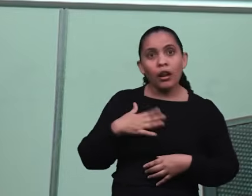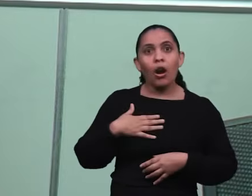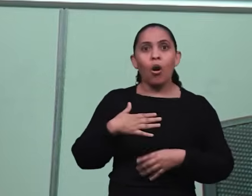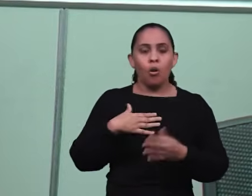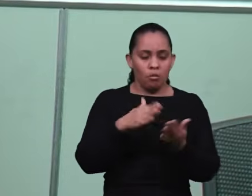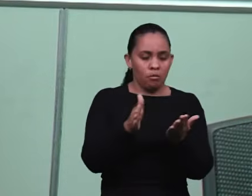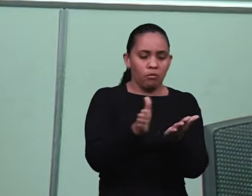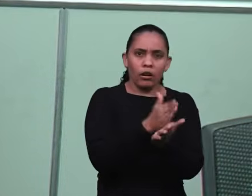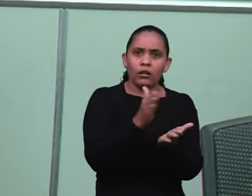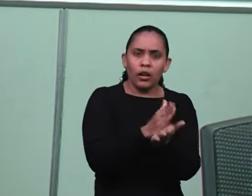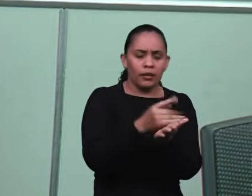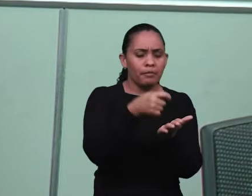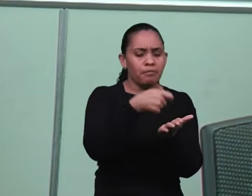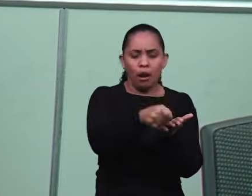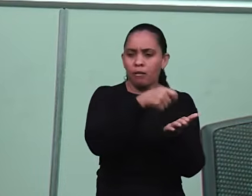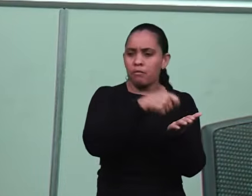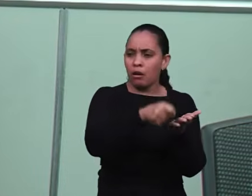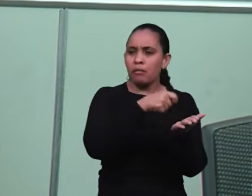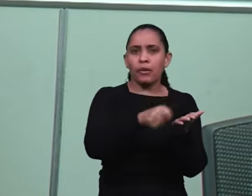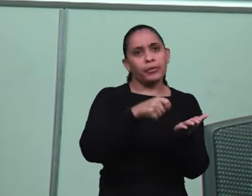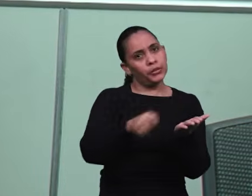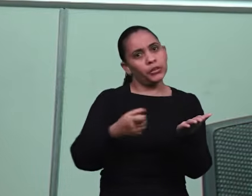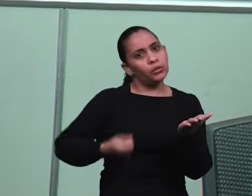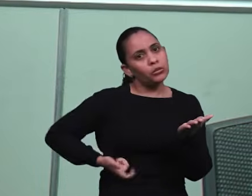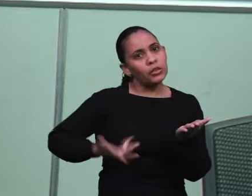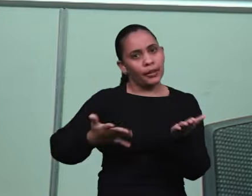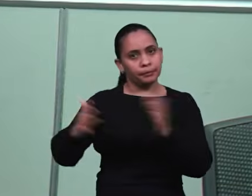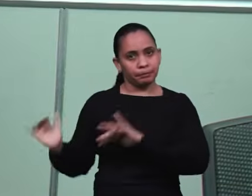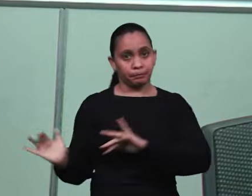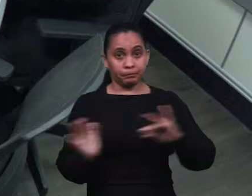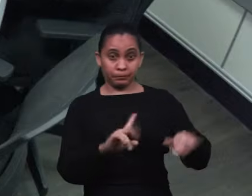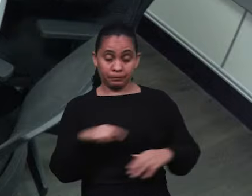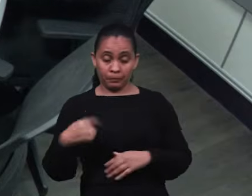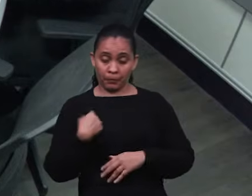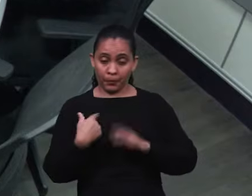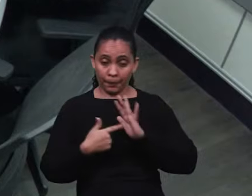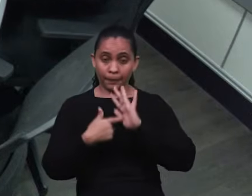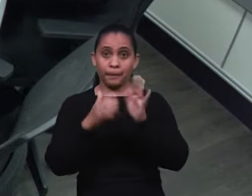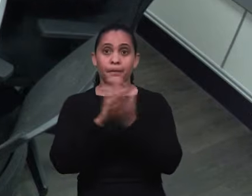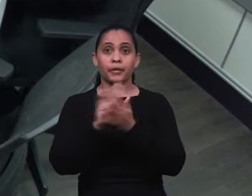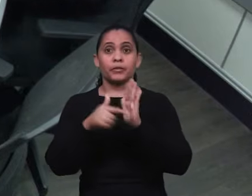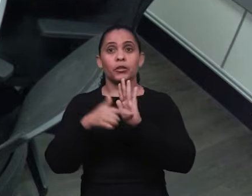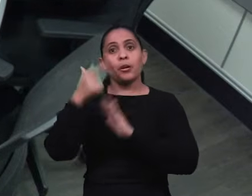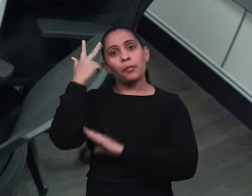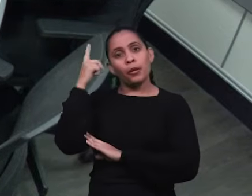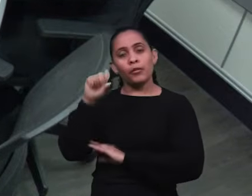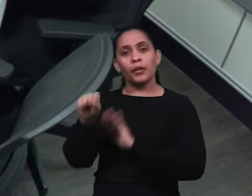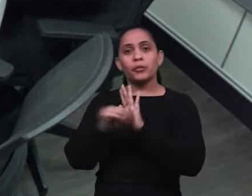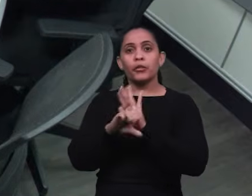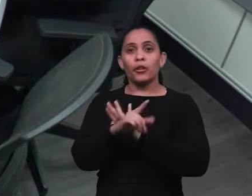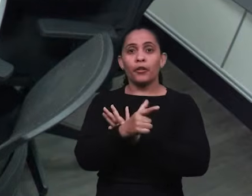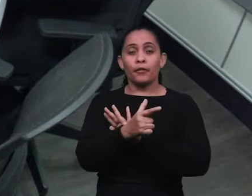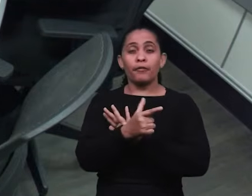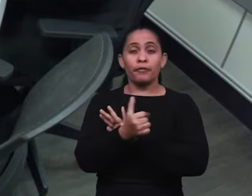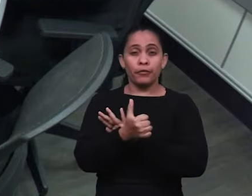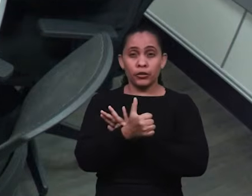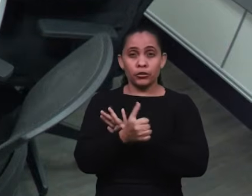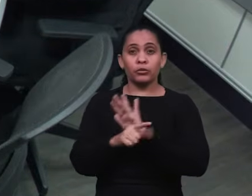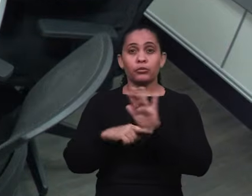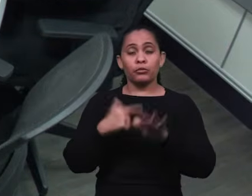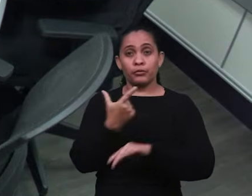na mão, no caderninho, você está registrando. Exatamente. Se nós pegarmos a palavra do Senhor em Provérbios 21, 20, fala